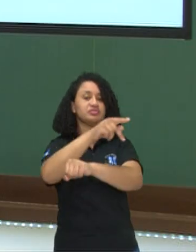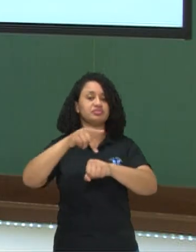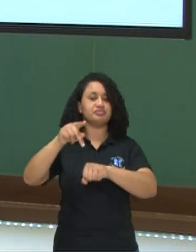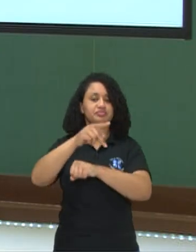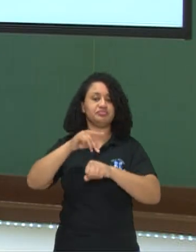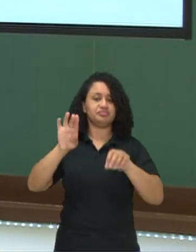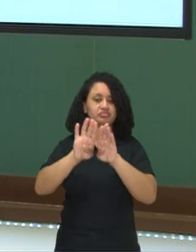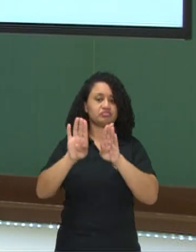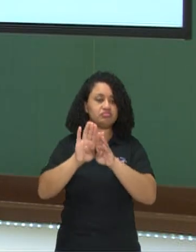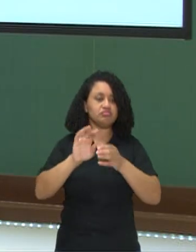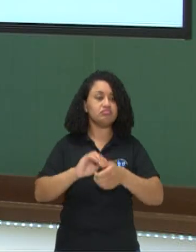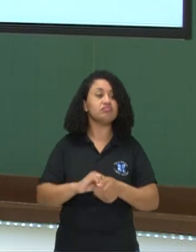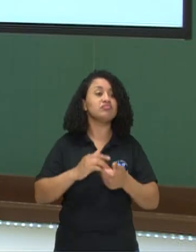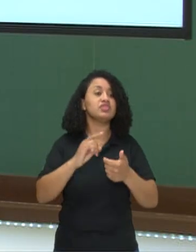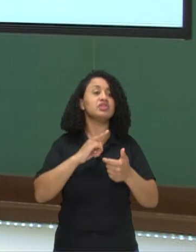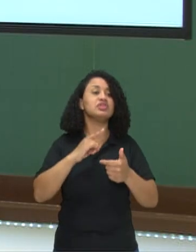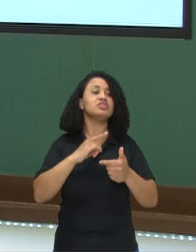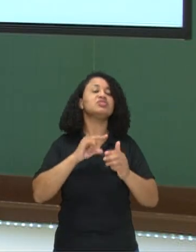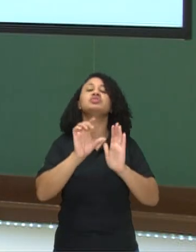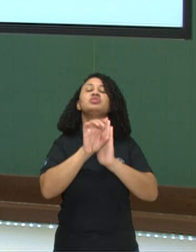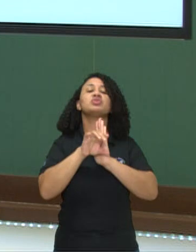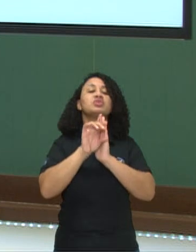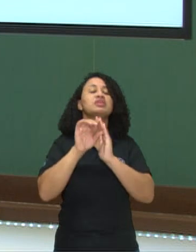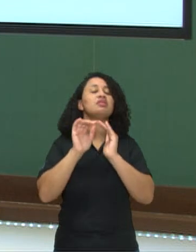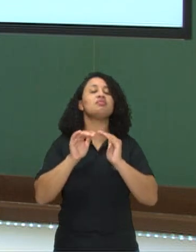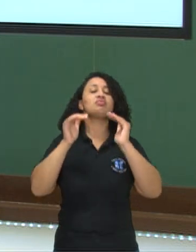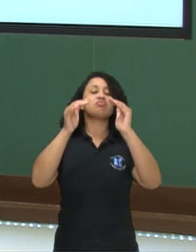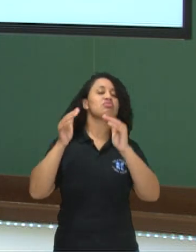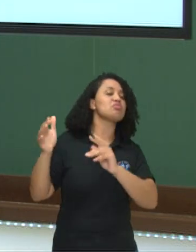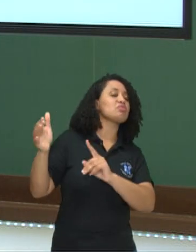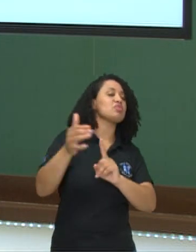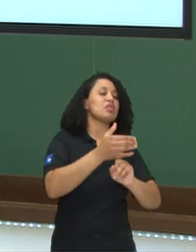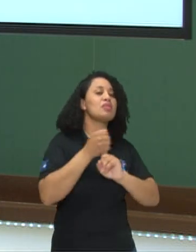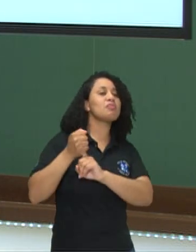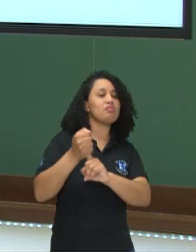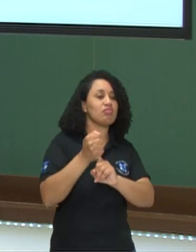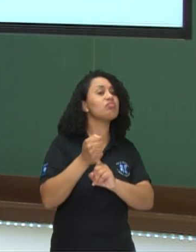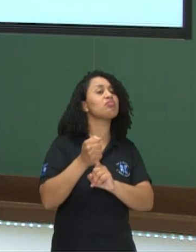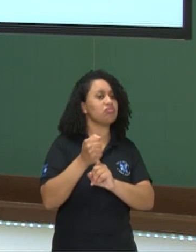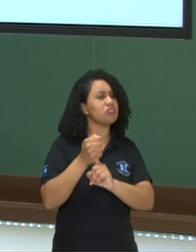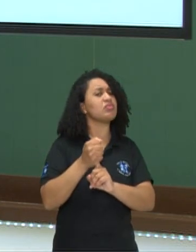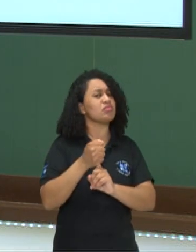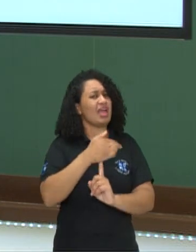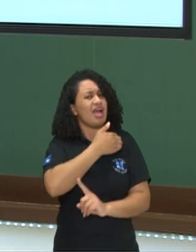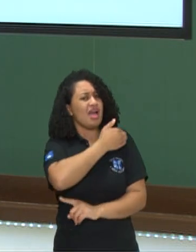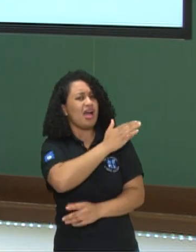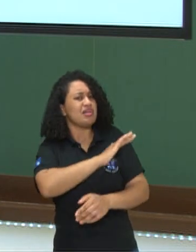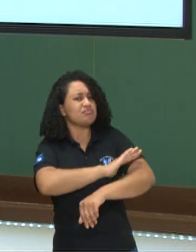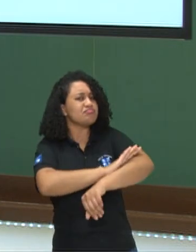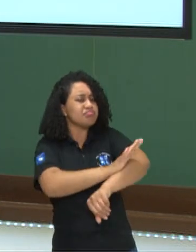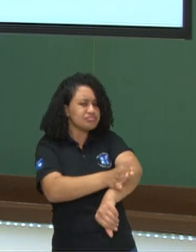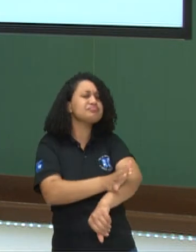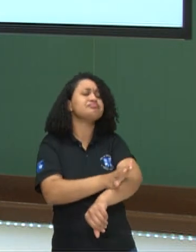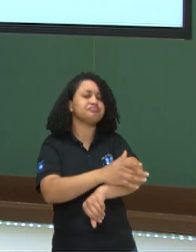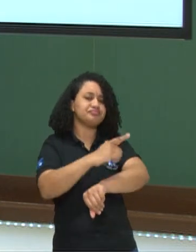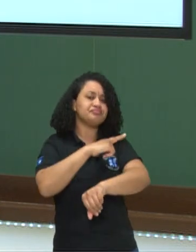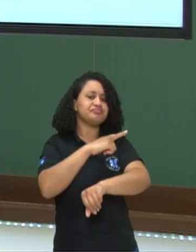havia um conceito de supremacia, de dominação, mesmo até racista por parte da Alemanha